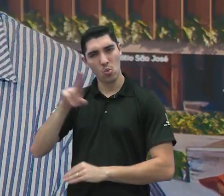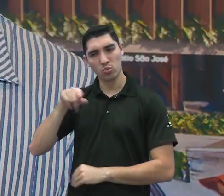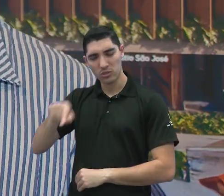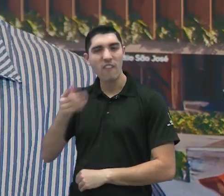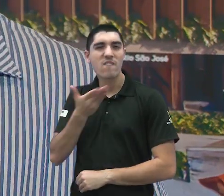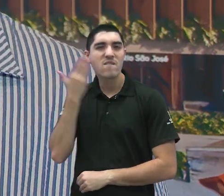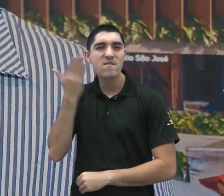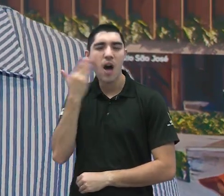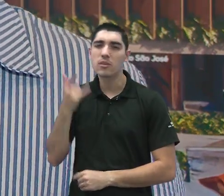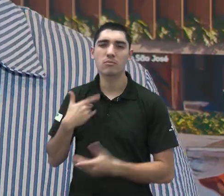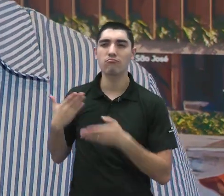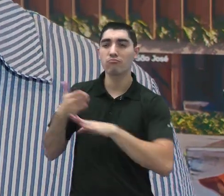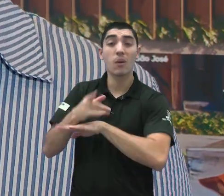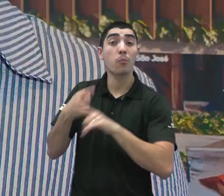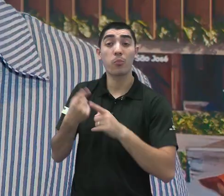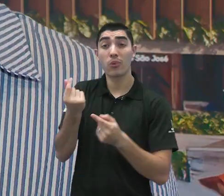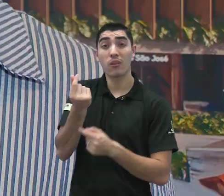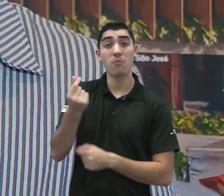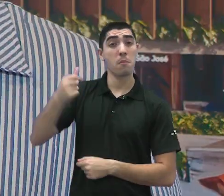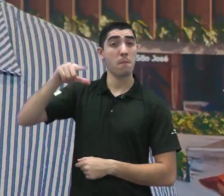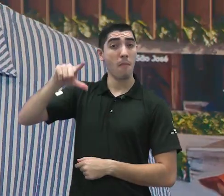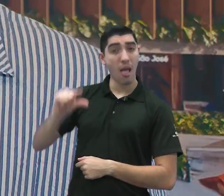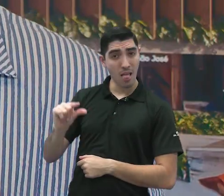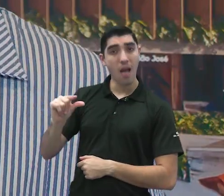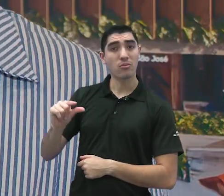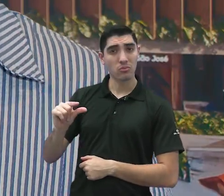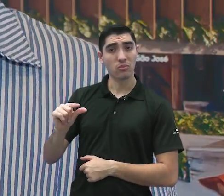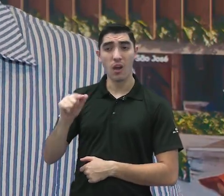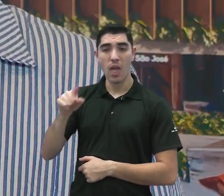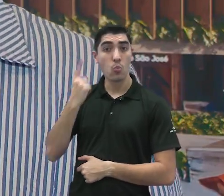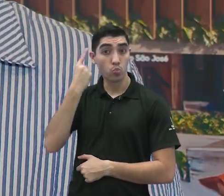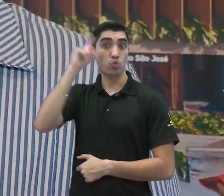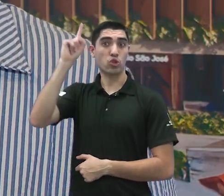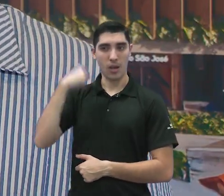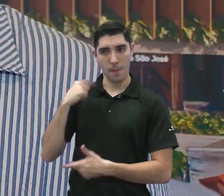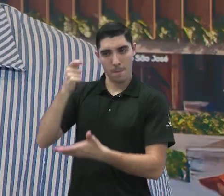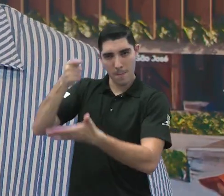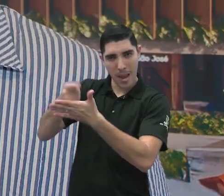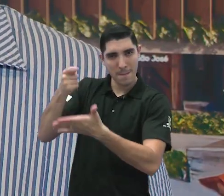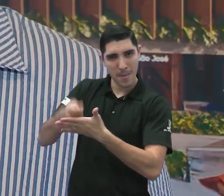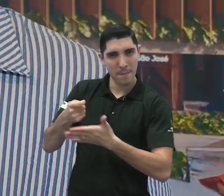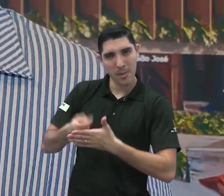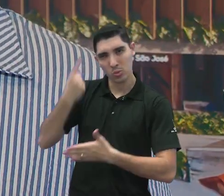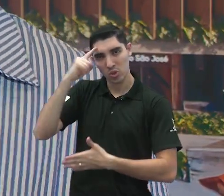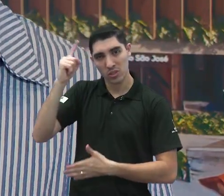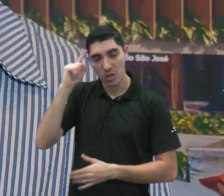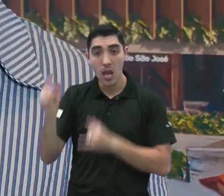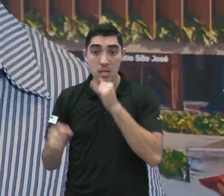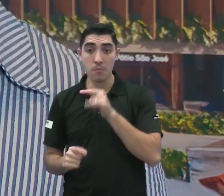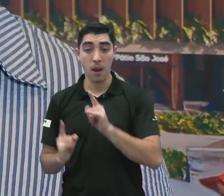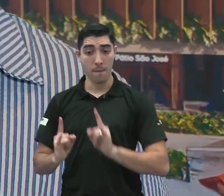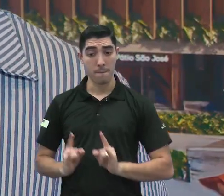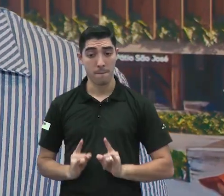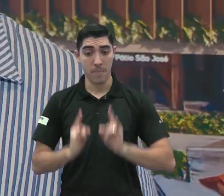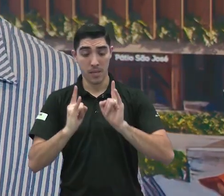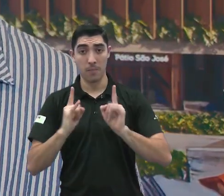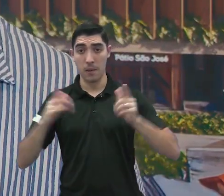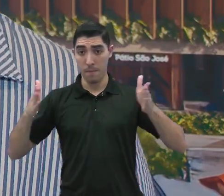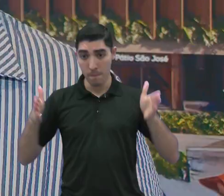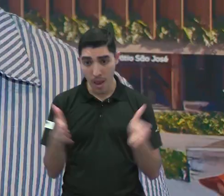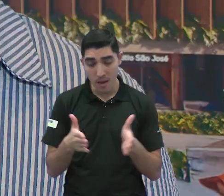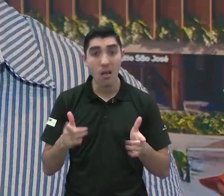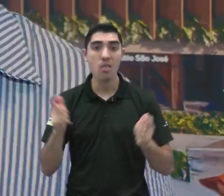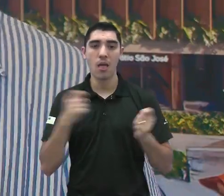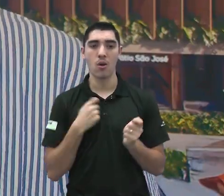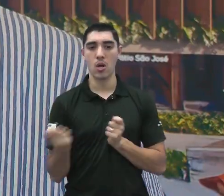resultado, principalmente pelo valor, né, que acaba sendo cobrado. Como é um valor de diária, você consegue, num apartamento menor,